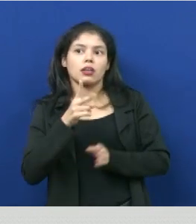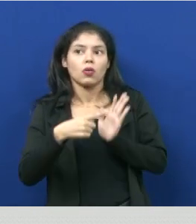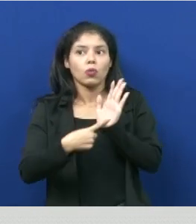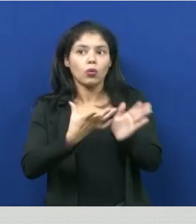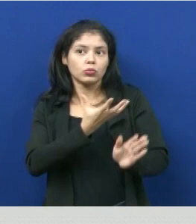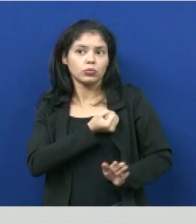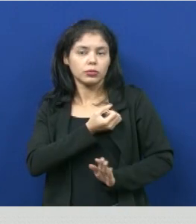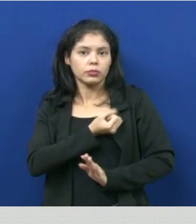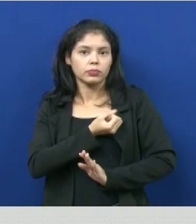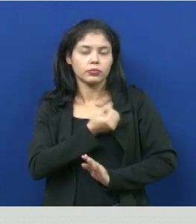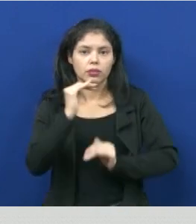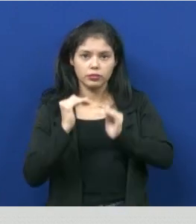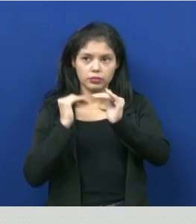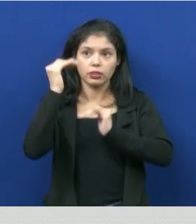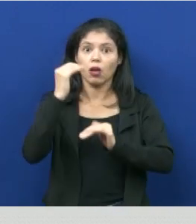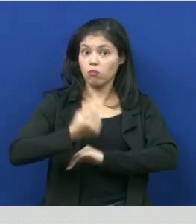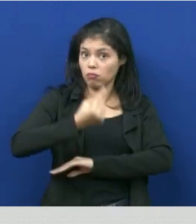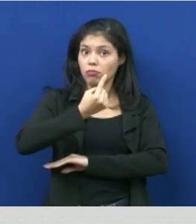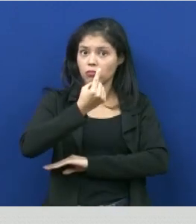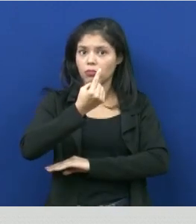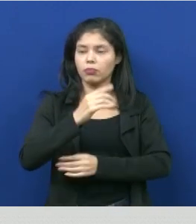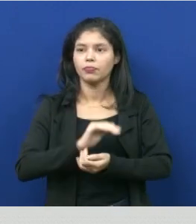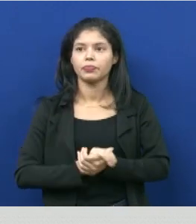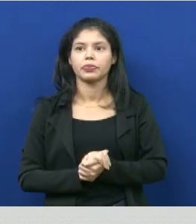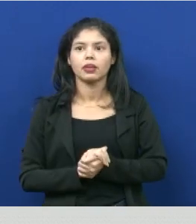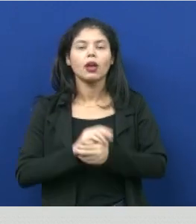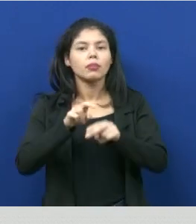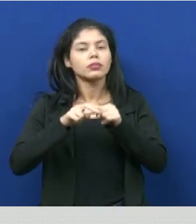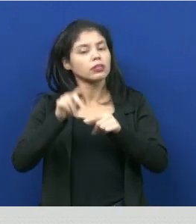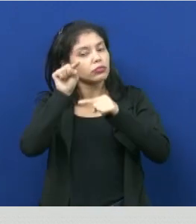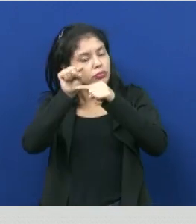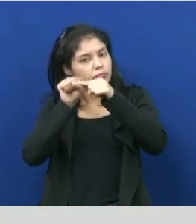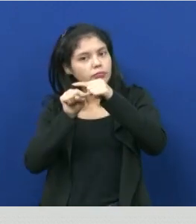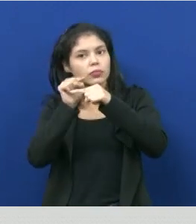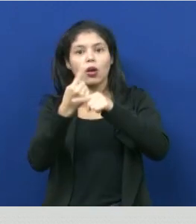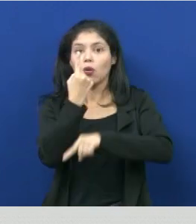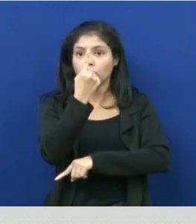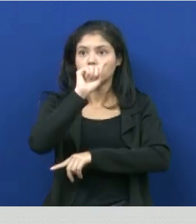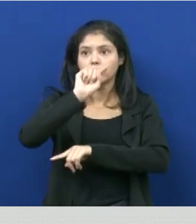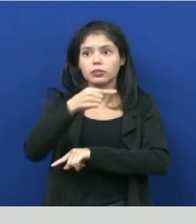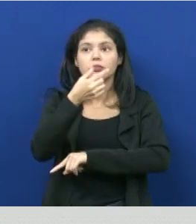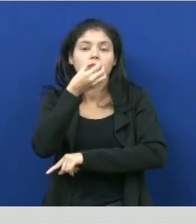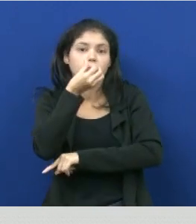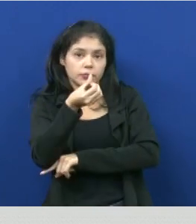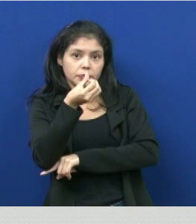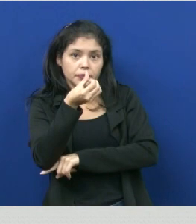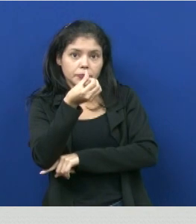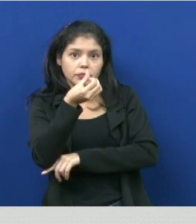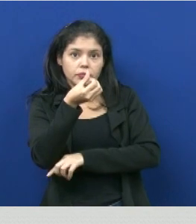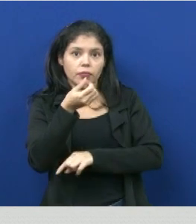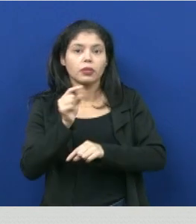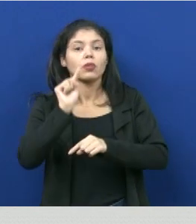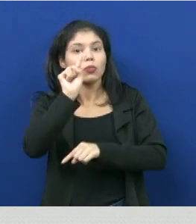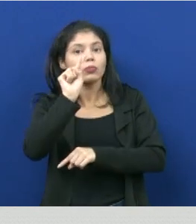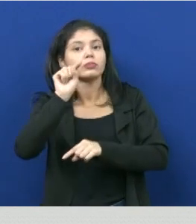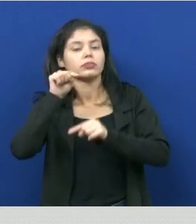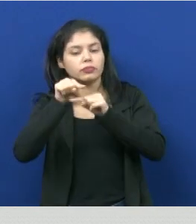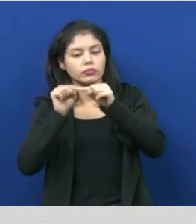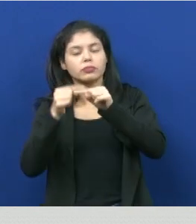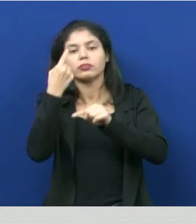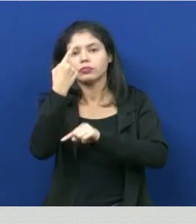parte de cima, seja 1. Então nós teremos que dividir 1,6 por